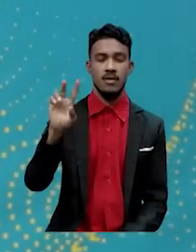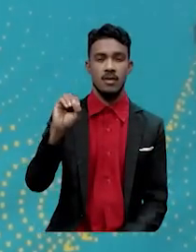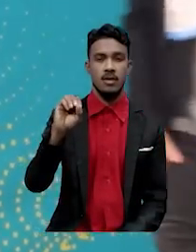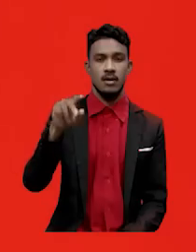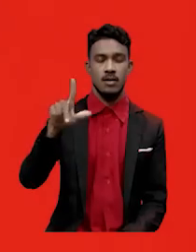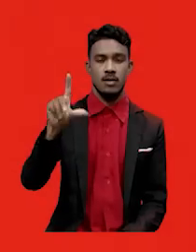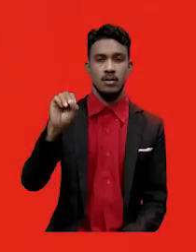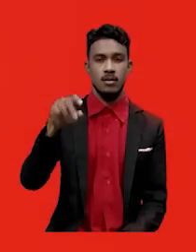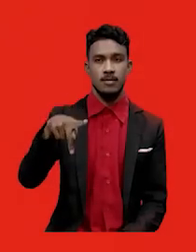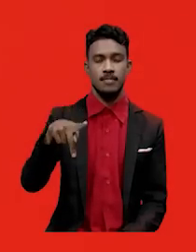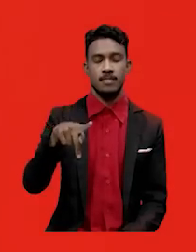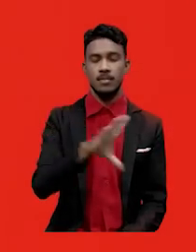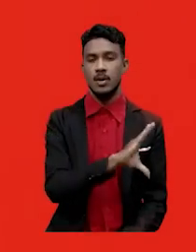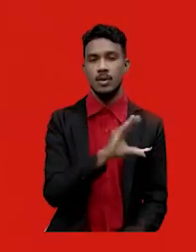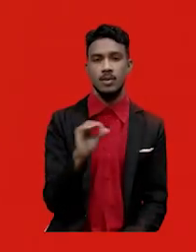e